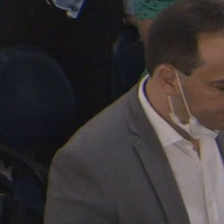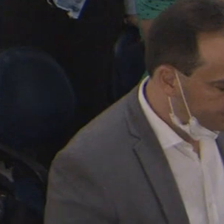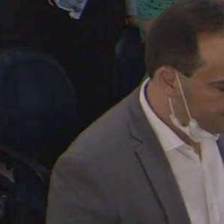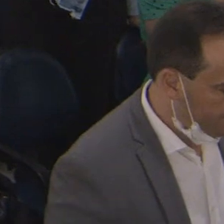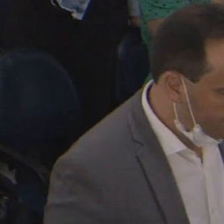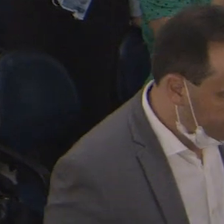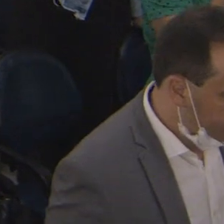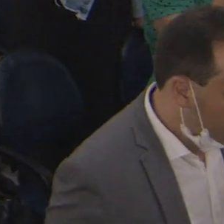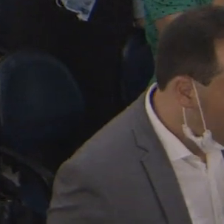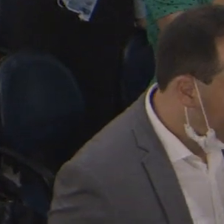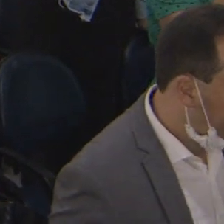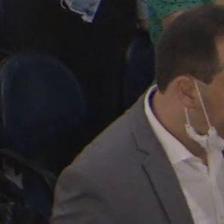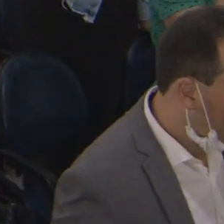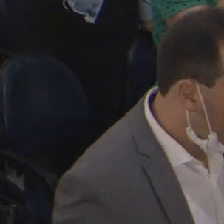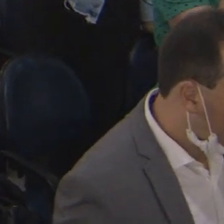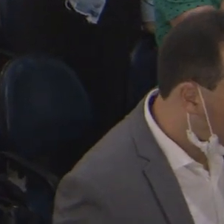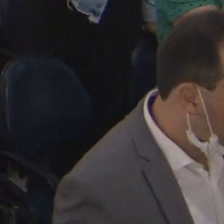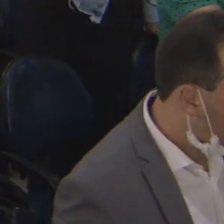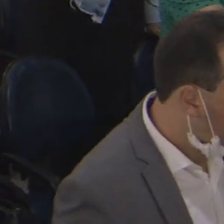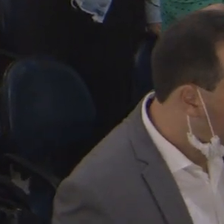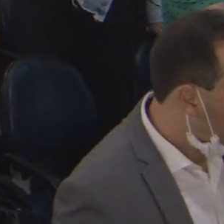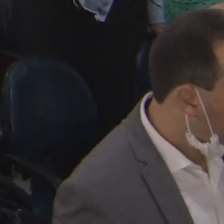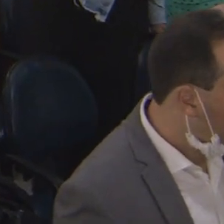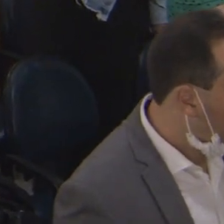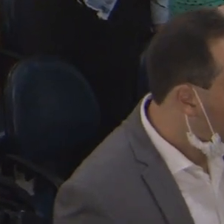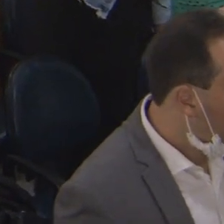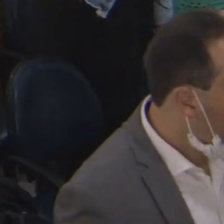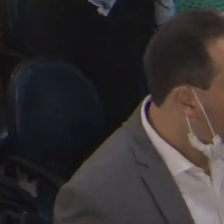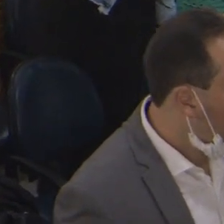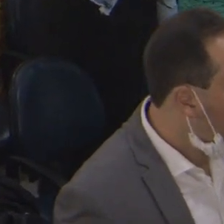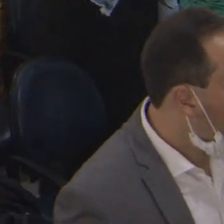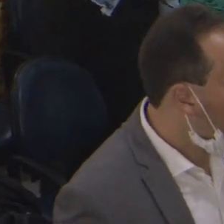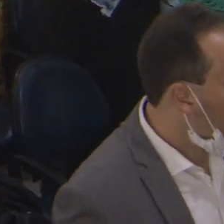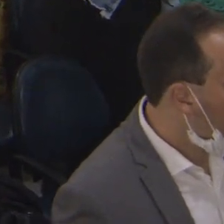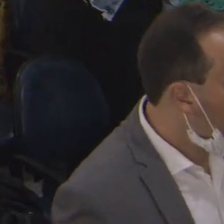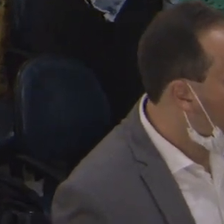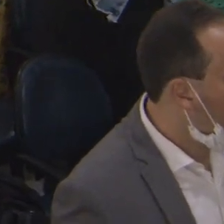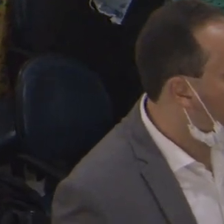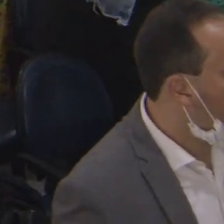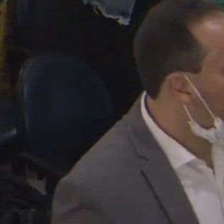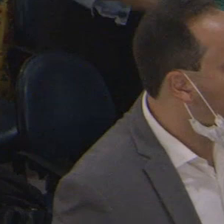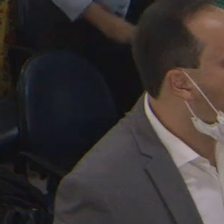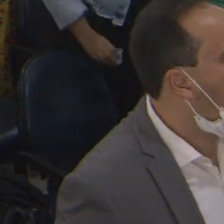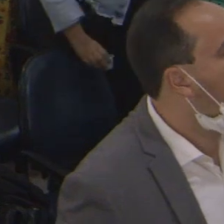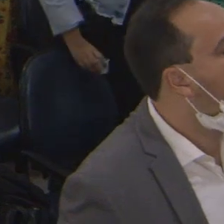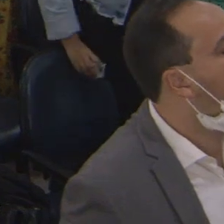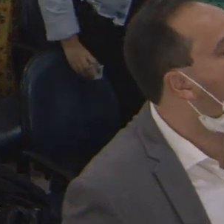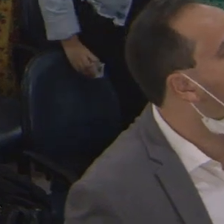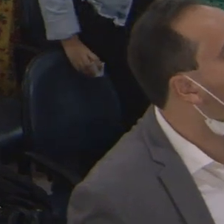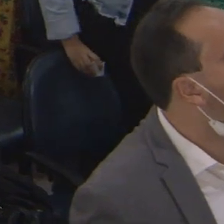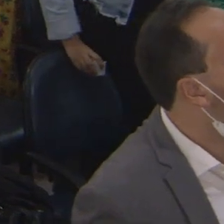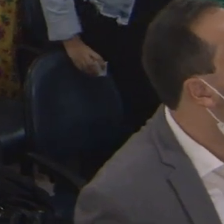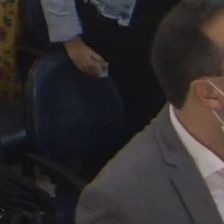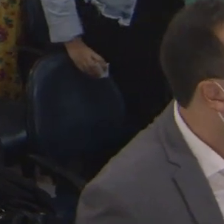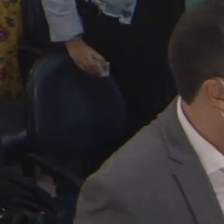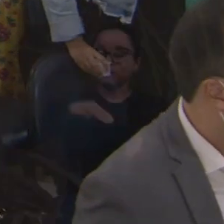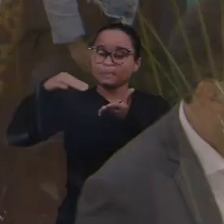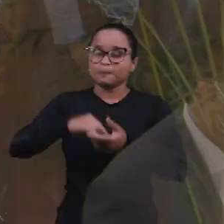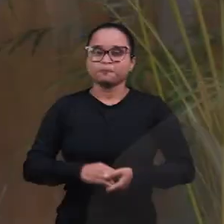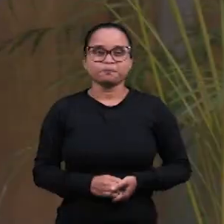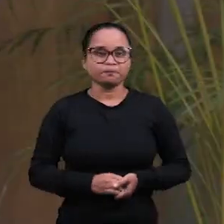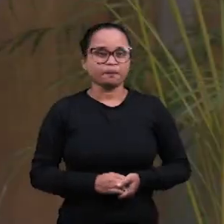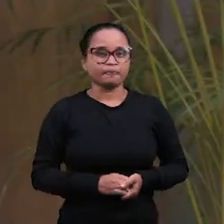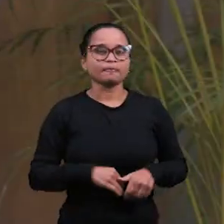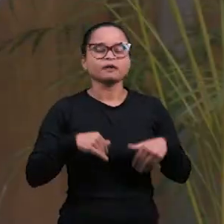esse momento no qual participamos todos os membros da Igreja Cristã Maranata. Aliás, quando a gente fala